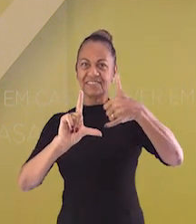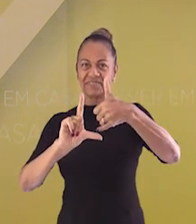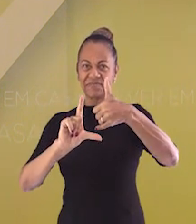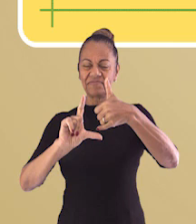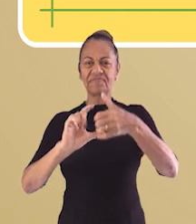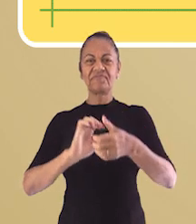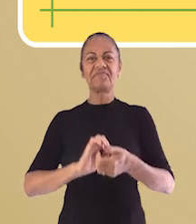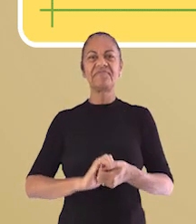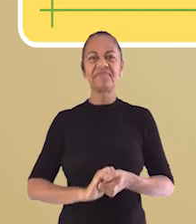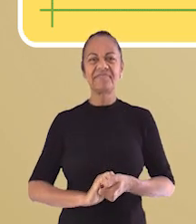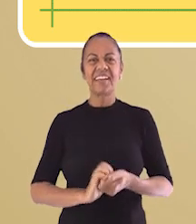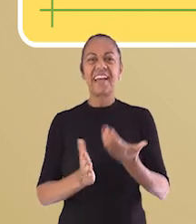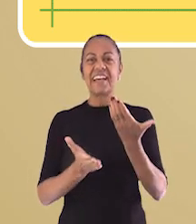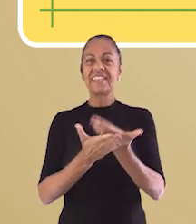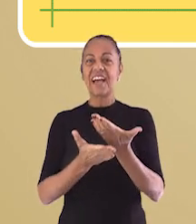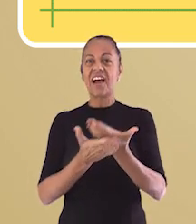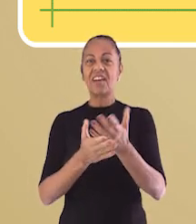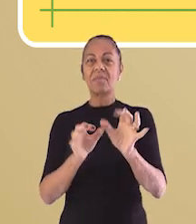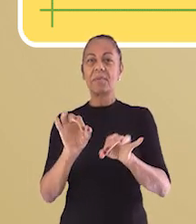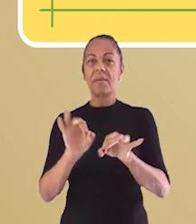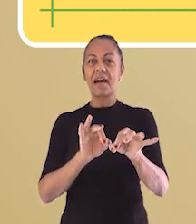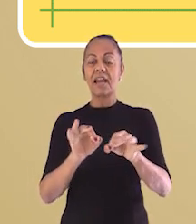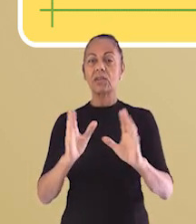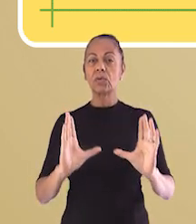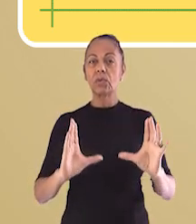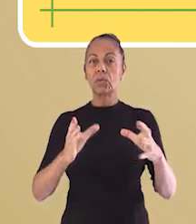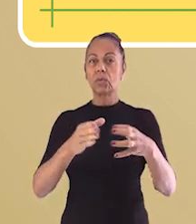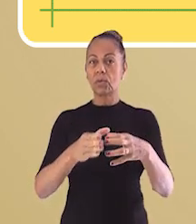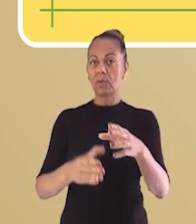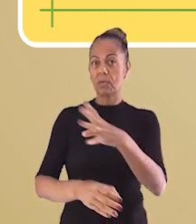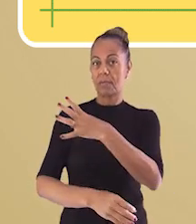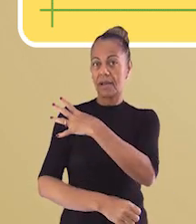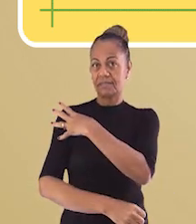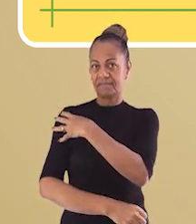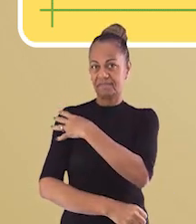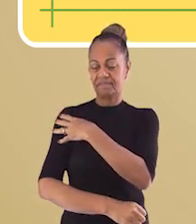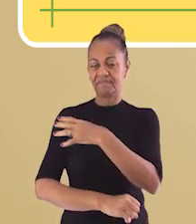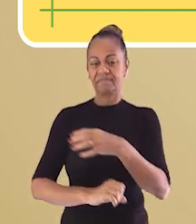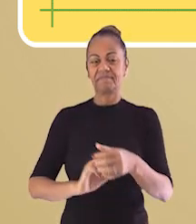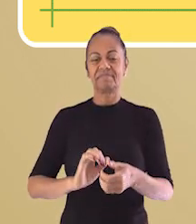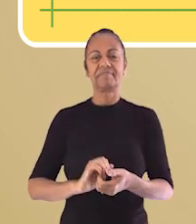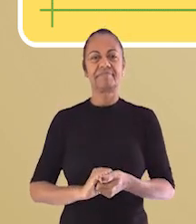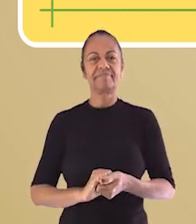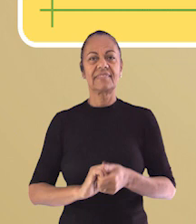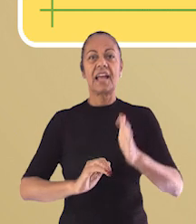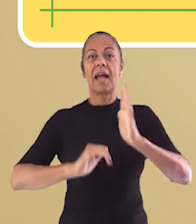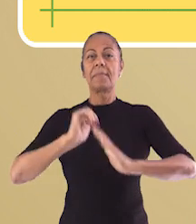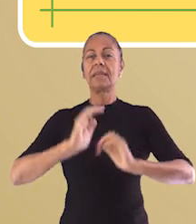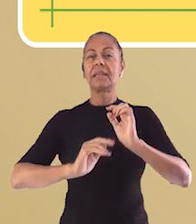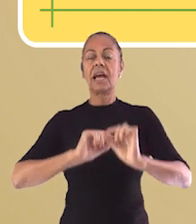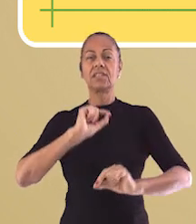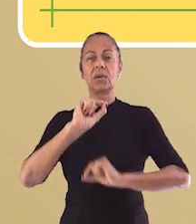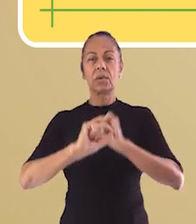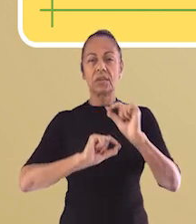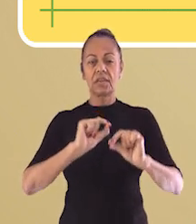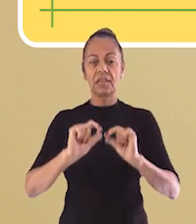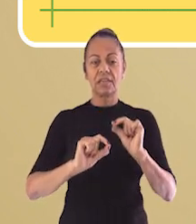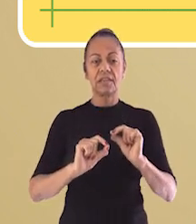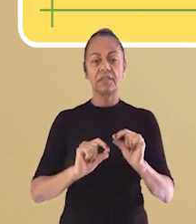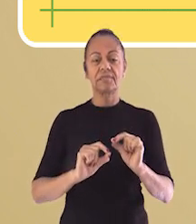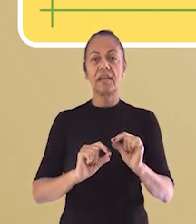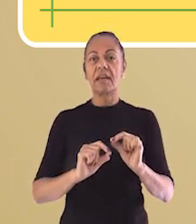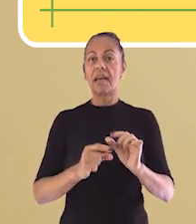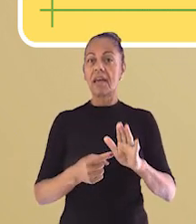tela. Esta aula é destinada ao 4º ano dos anos iniciais. A habilidade